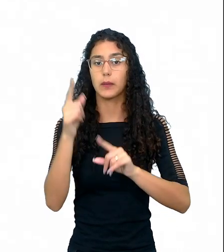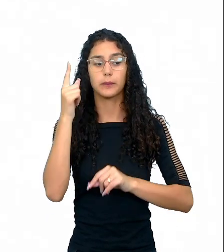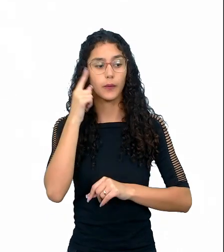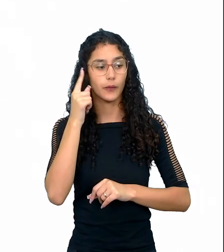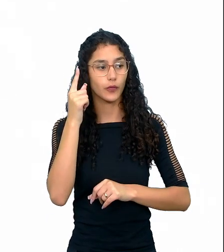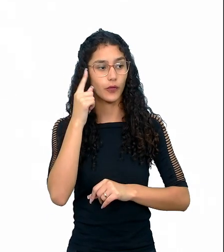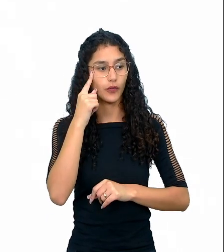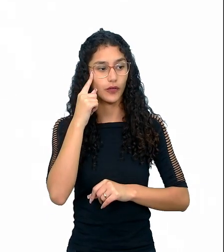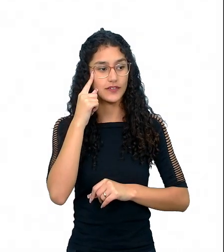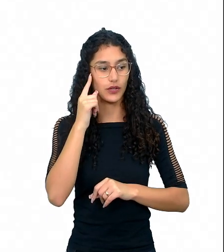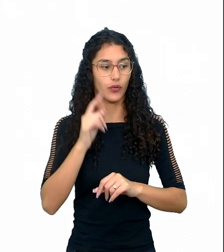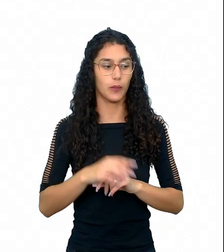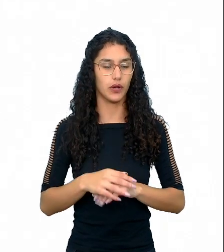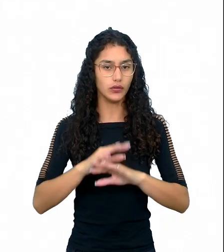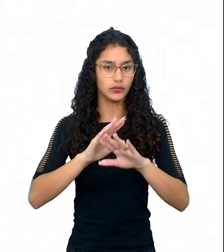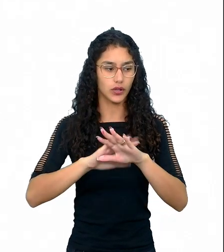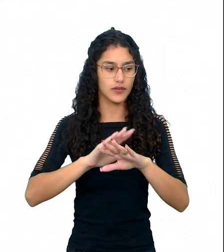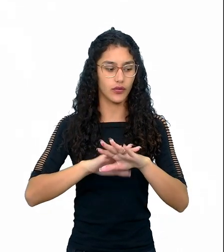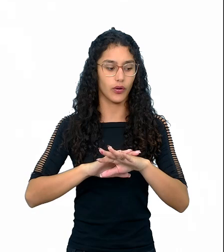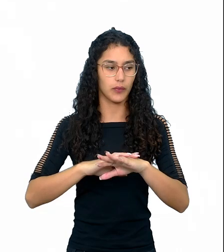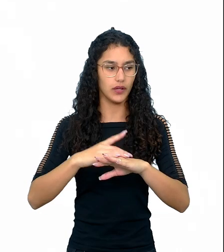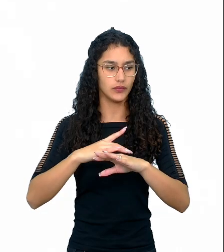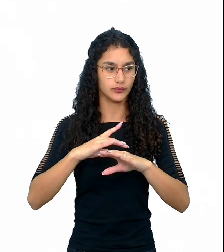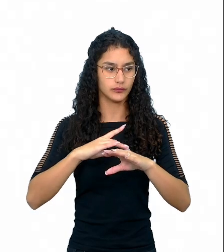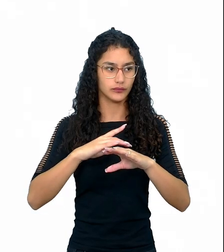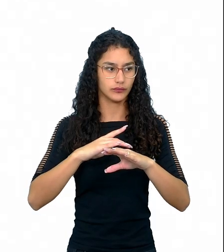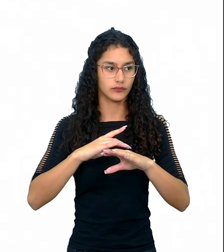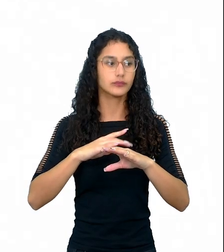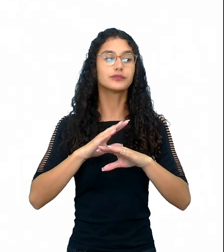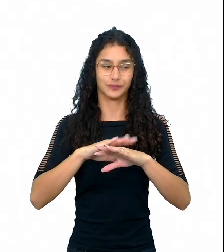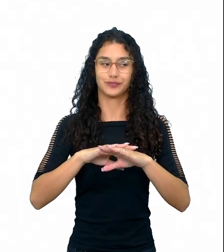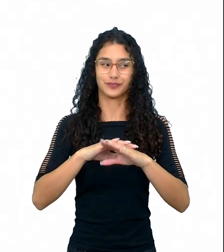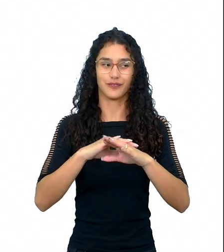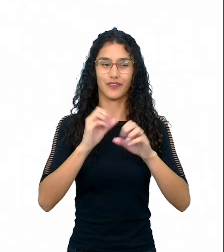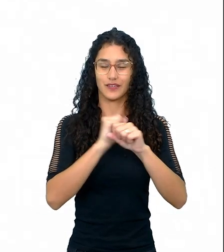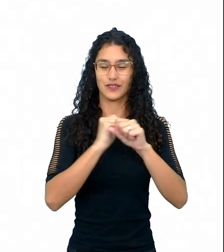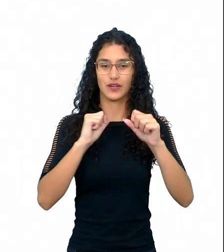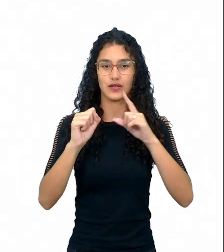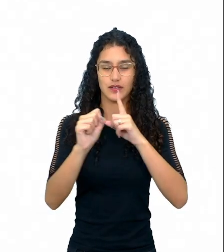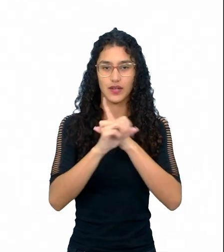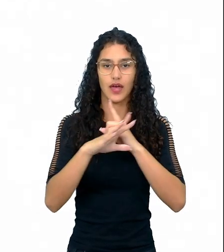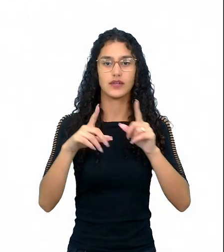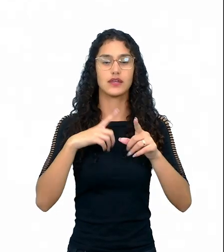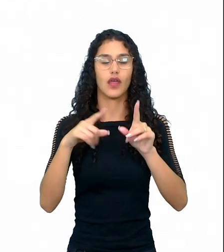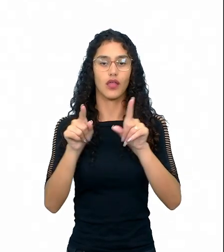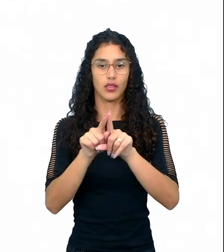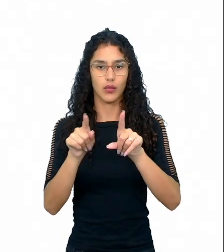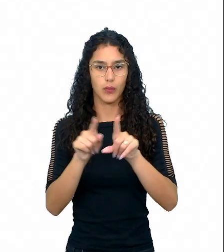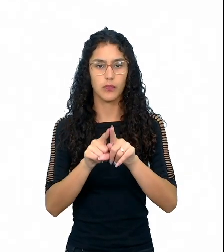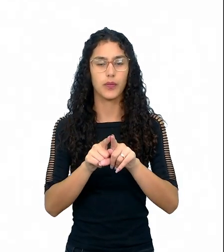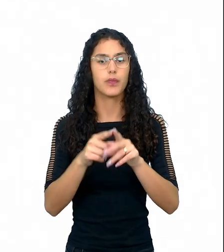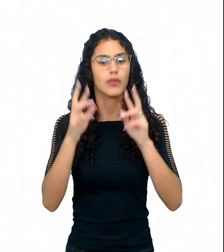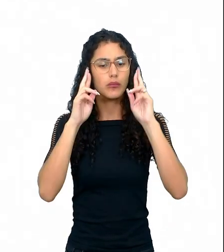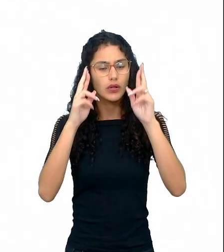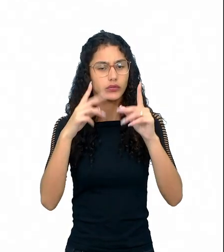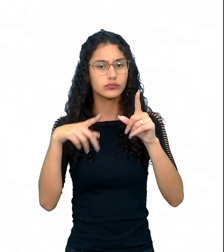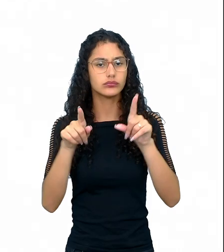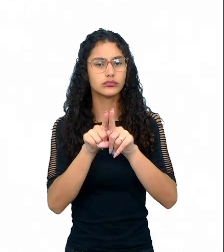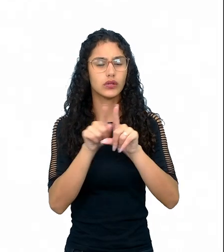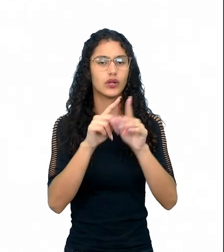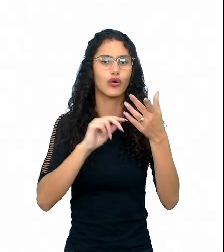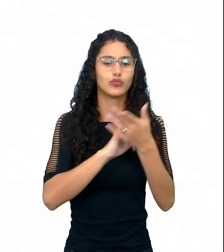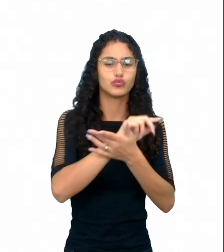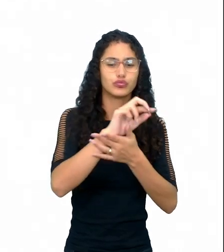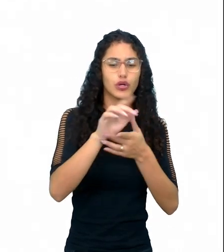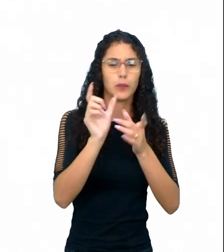pensando na estilística, nas questões sociais, né, dialetais, respeitando, né, os